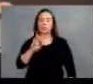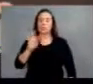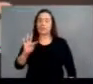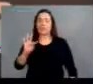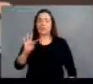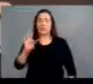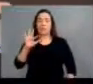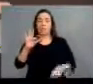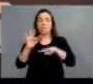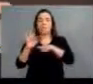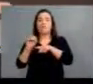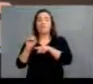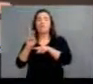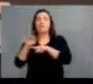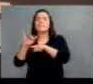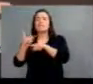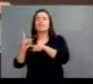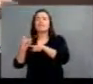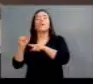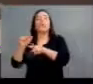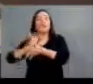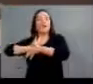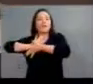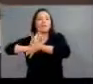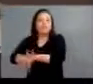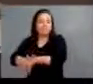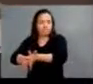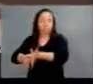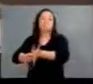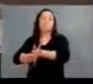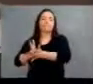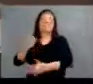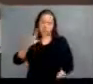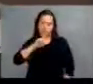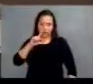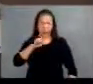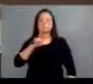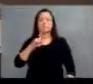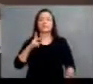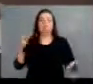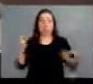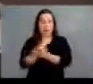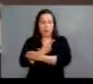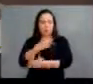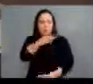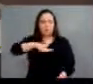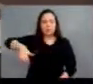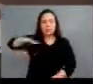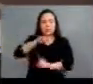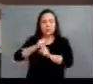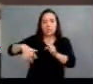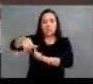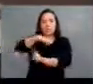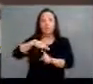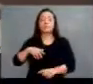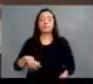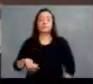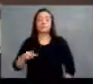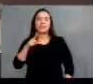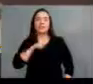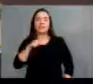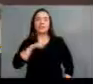todas as expressões da vida pública e da vida privada. Desde a chacota,